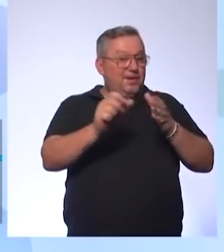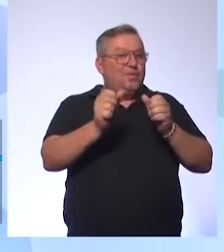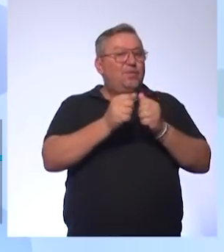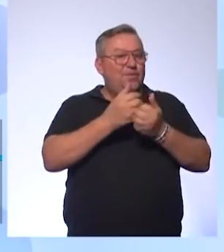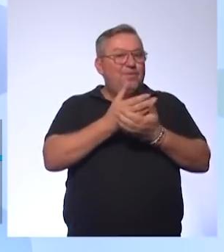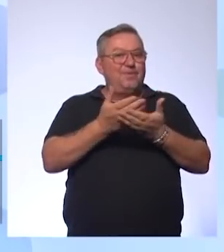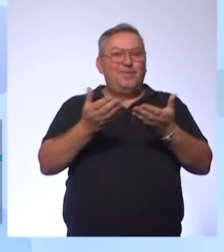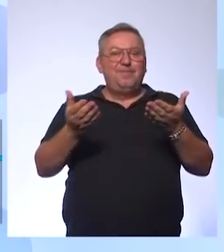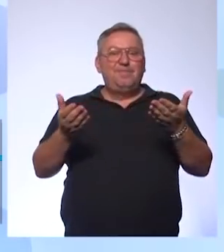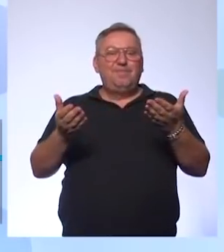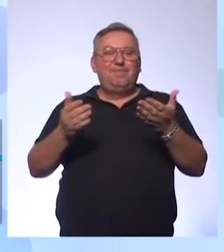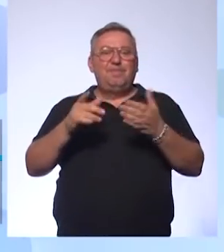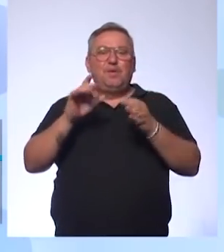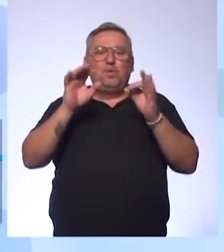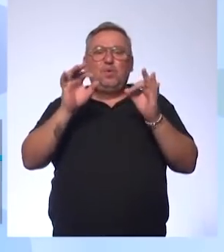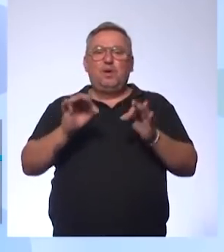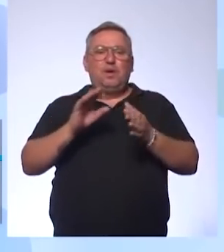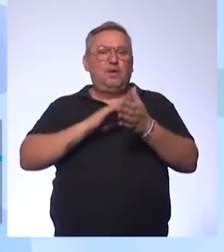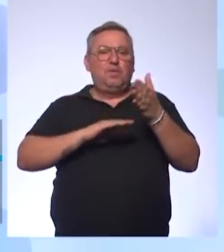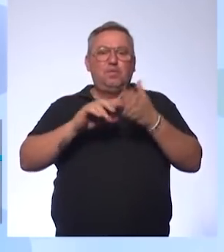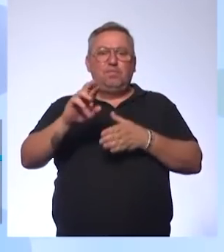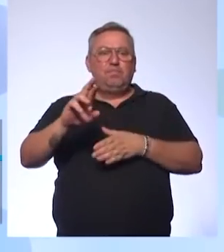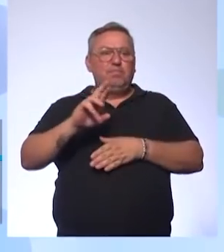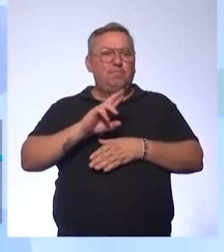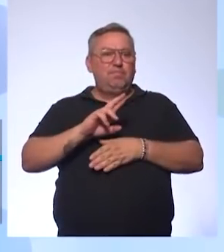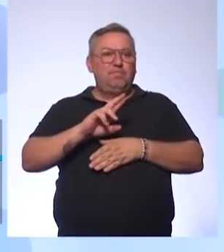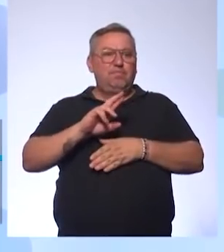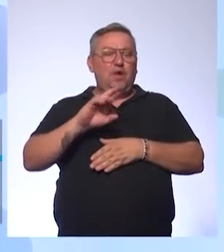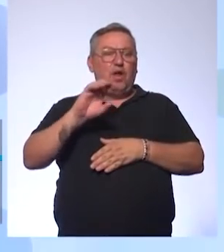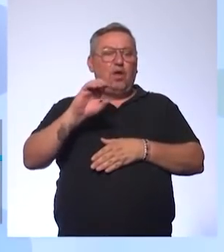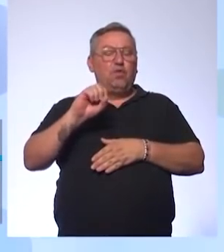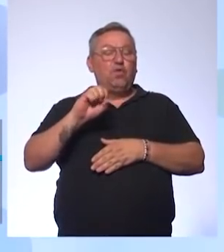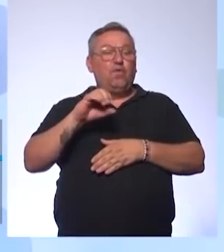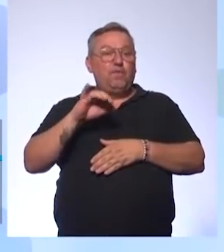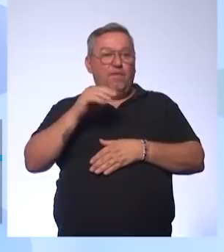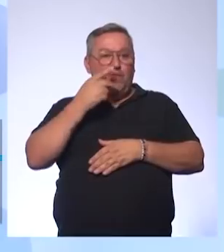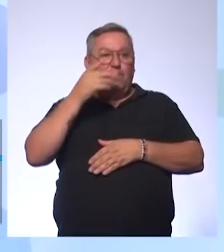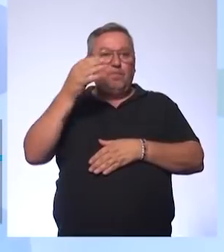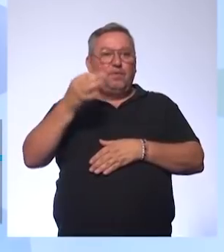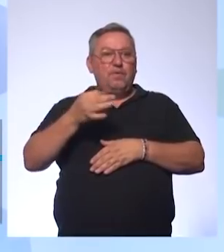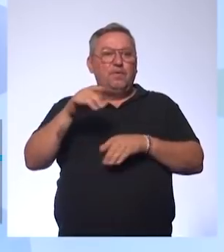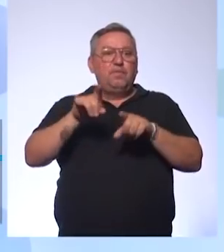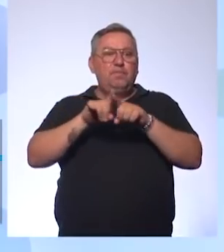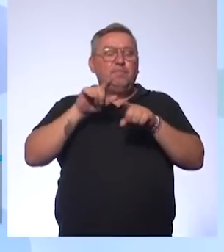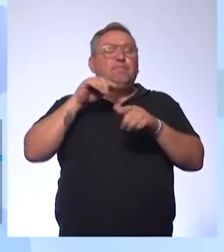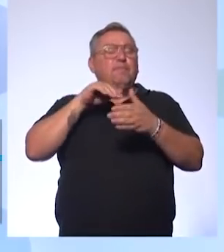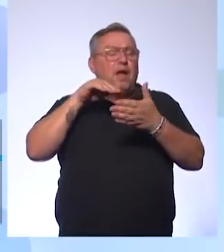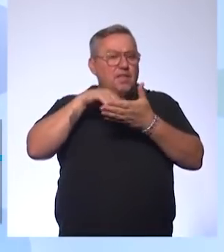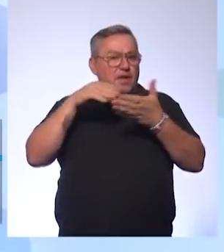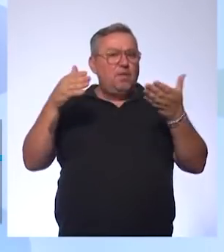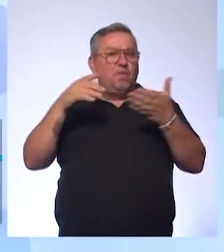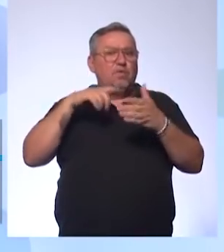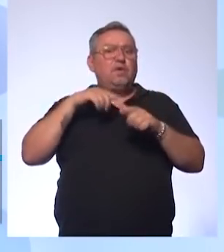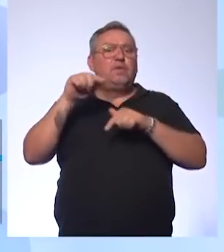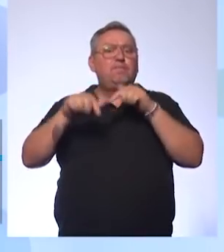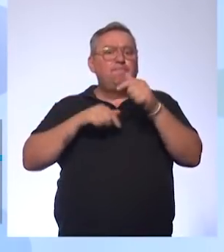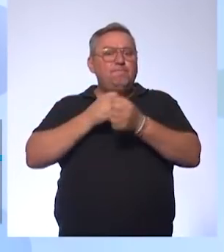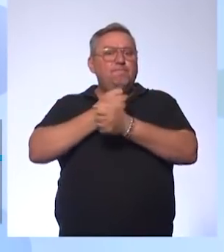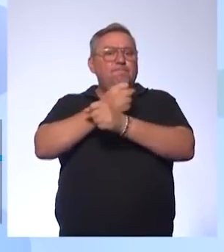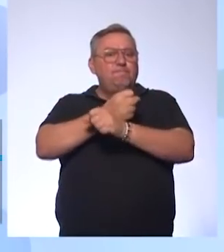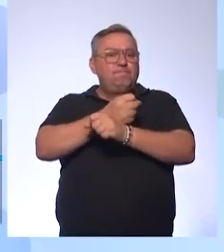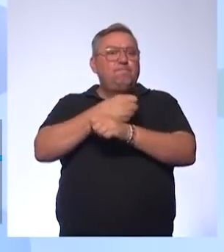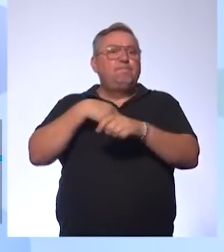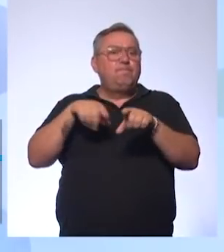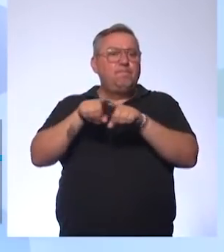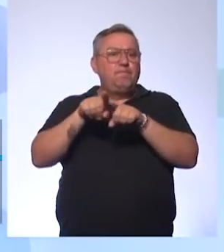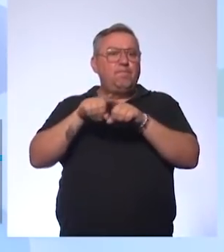eles. Então, está correto, todas as respostas, o que a Sofia falou aqui, perfeito, inclusive ainda existe trabalho escravizado, e aqui no Brasil